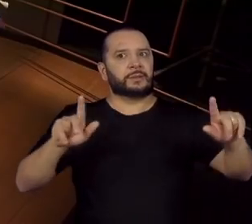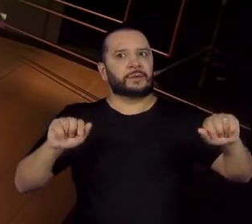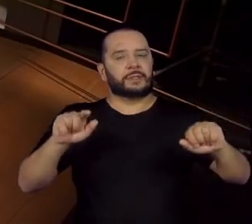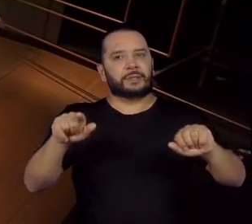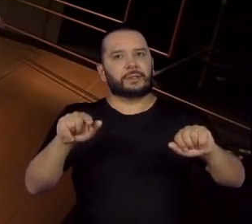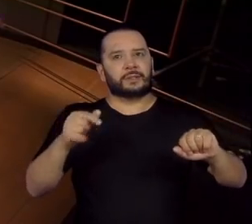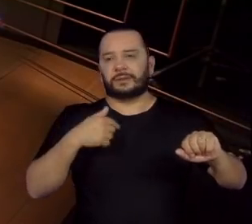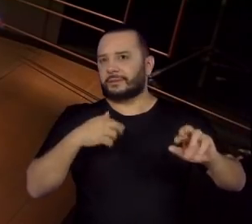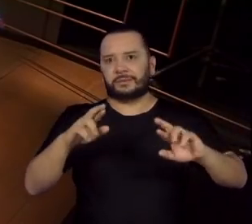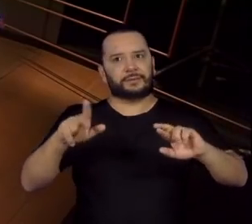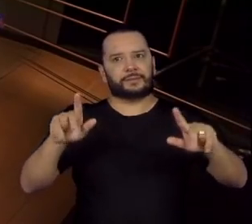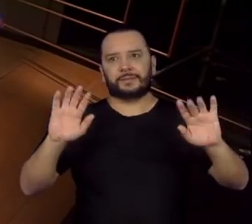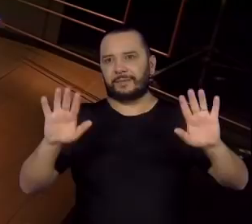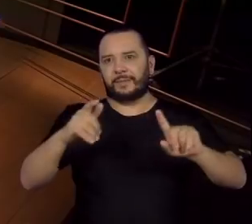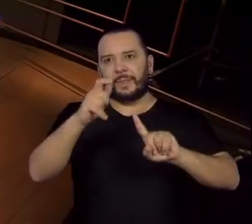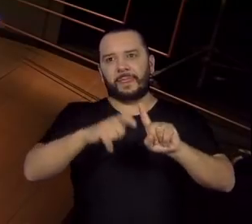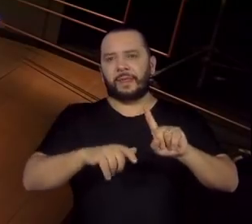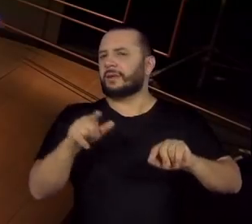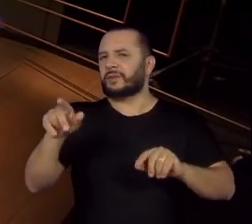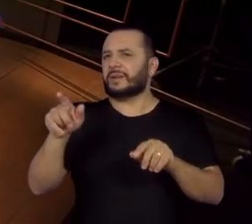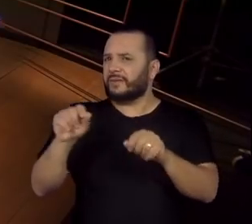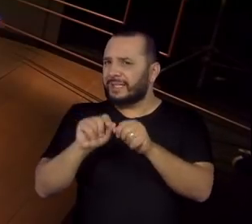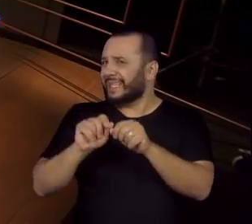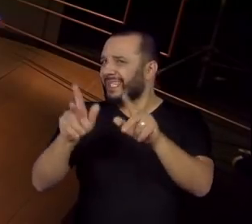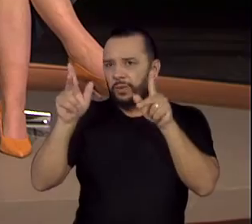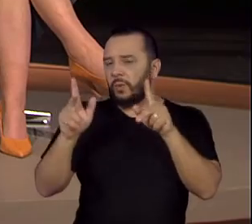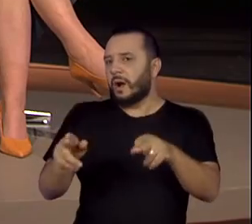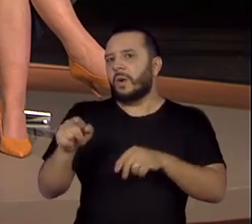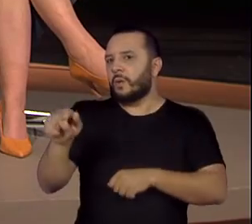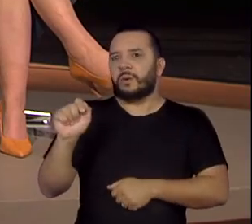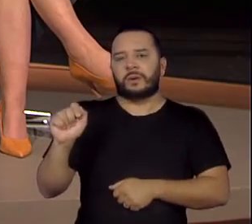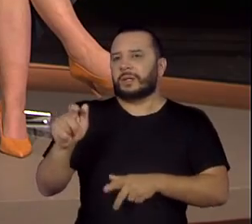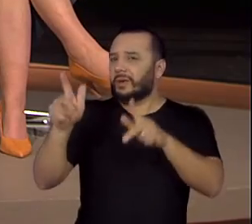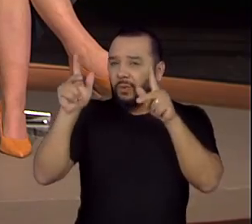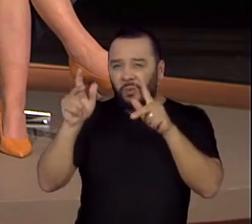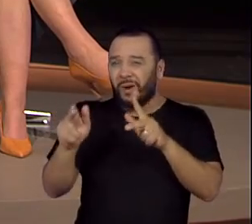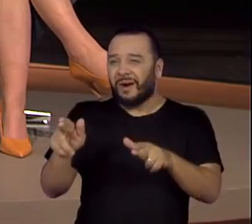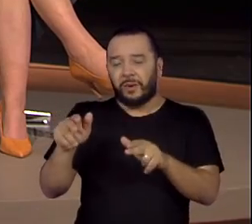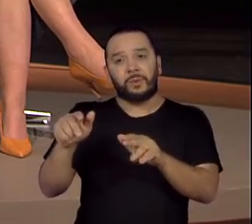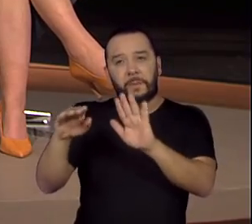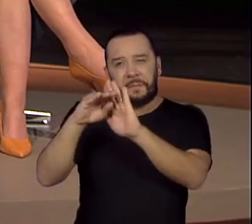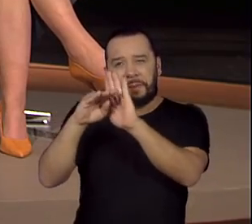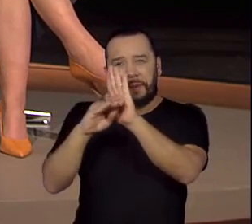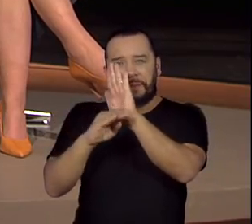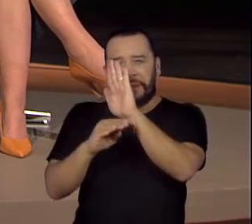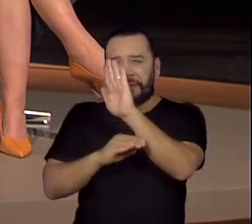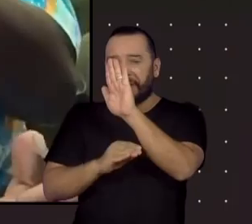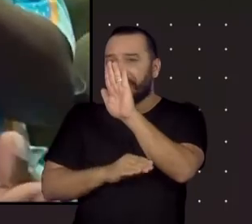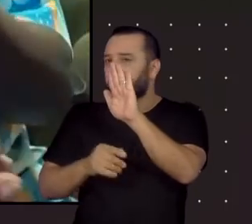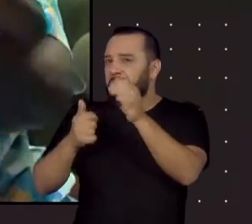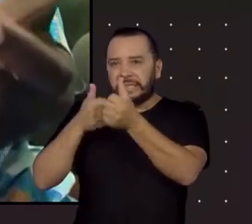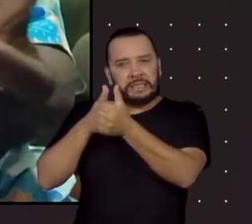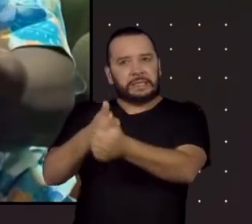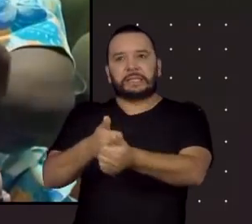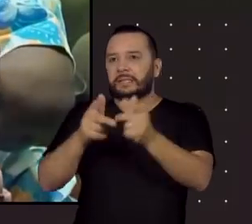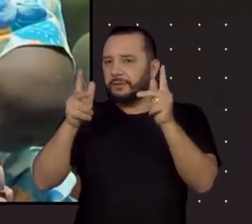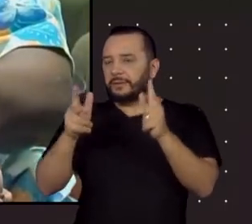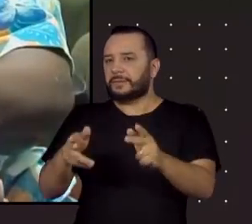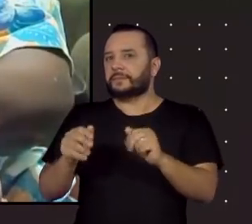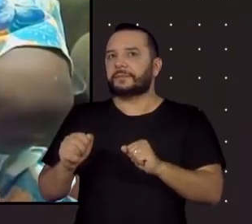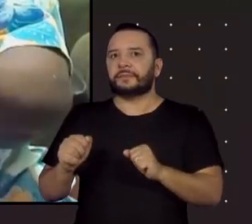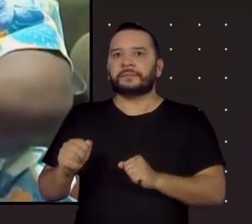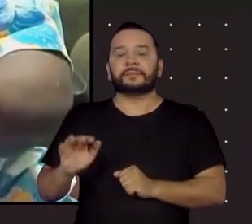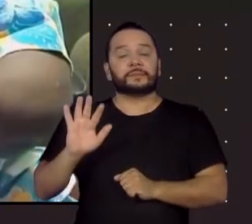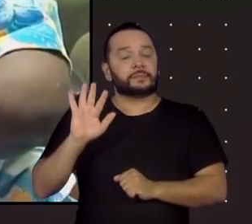outra coisa. Faça exatamente aquilo. Faça exatamente aquilo. E para mim foi o